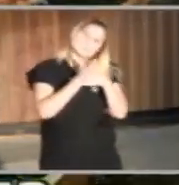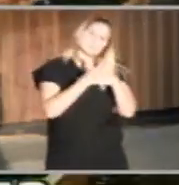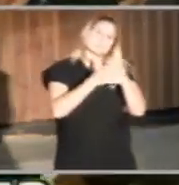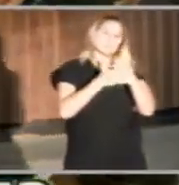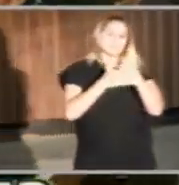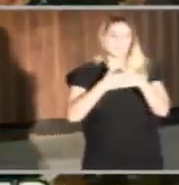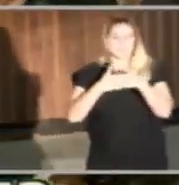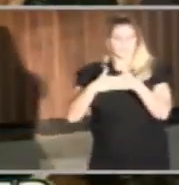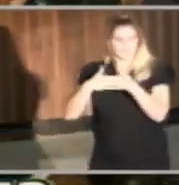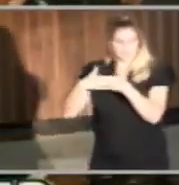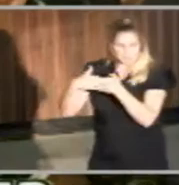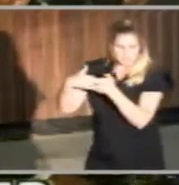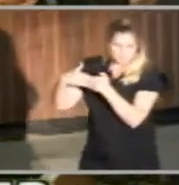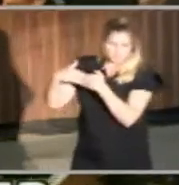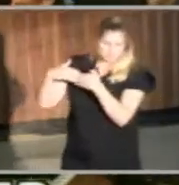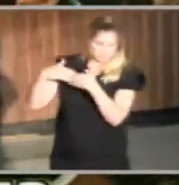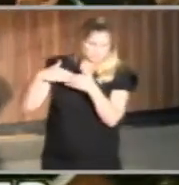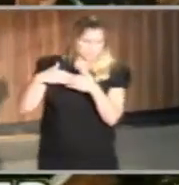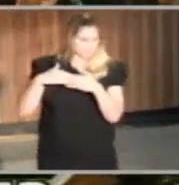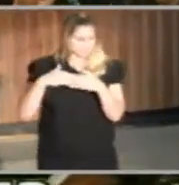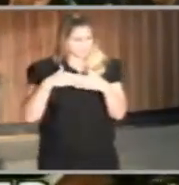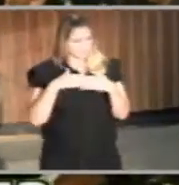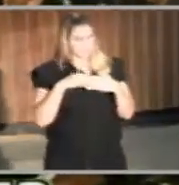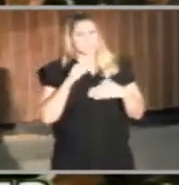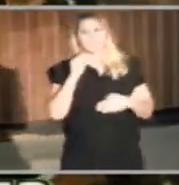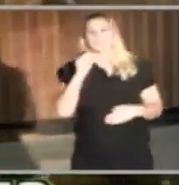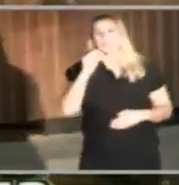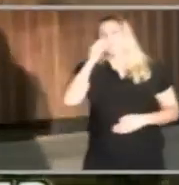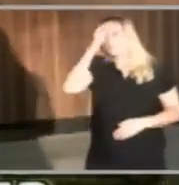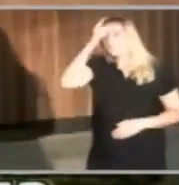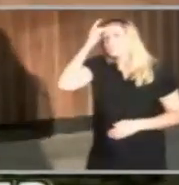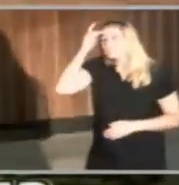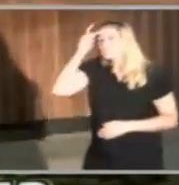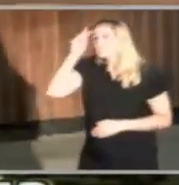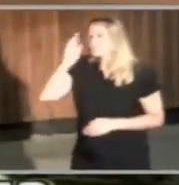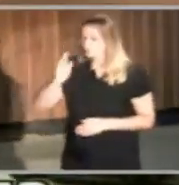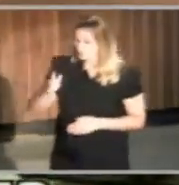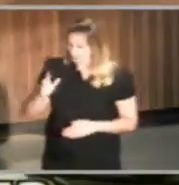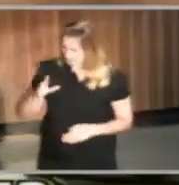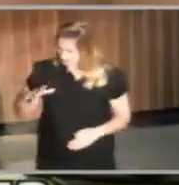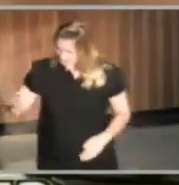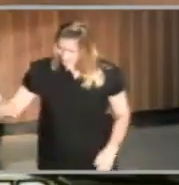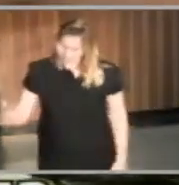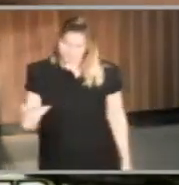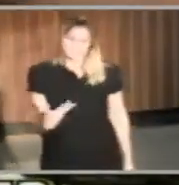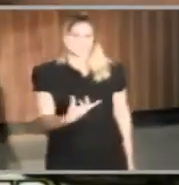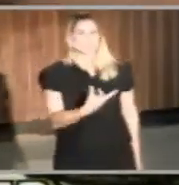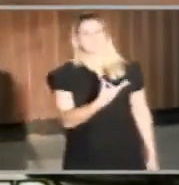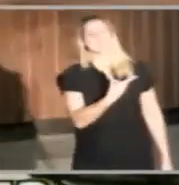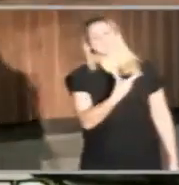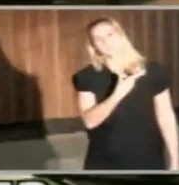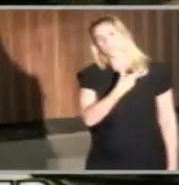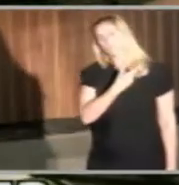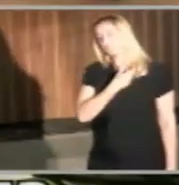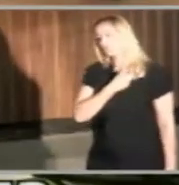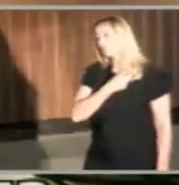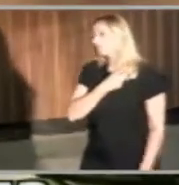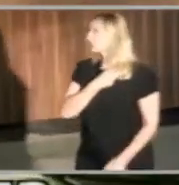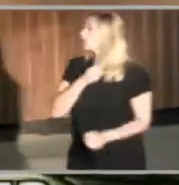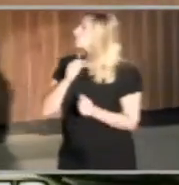consolação, que só o crente goza.